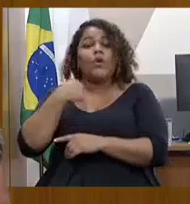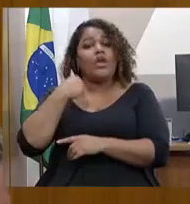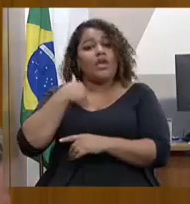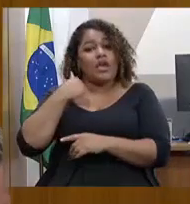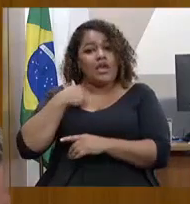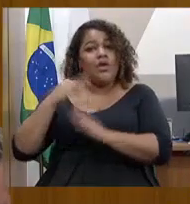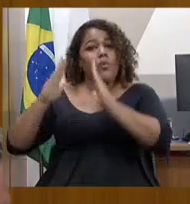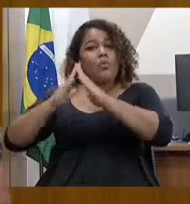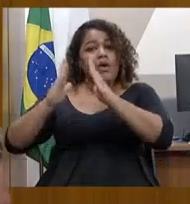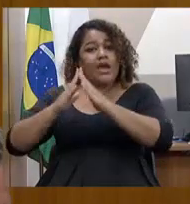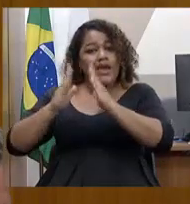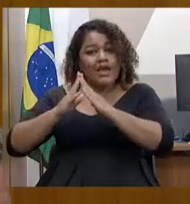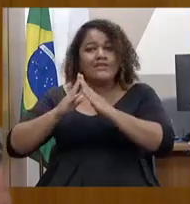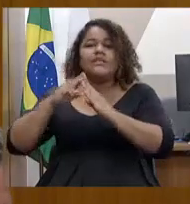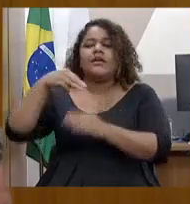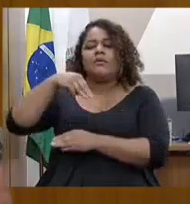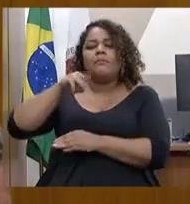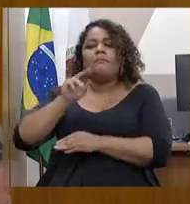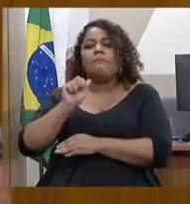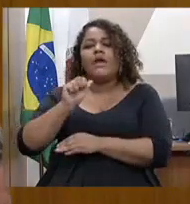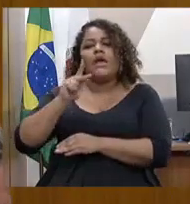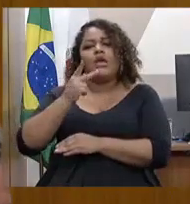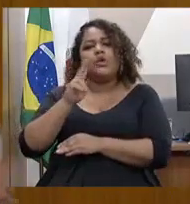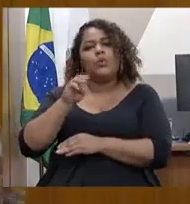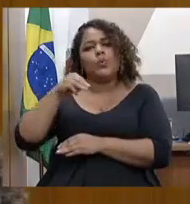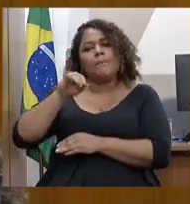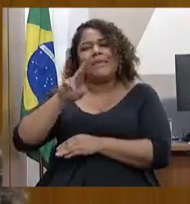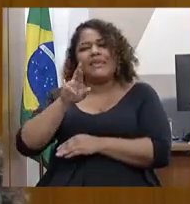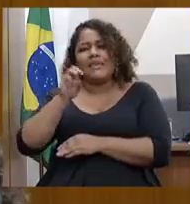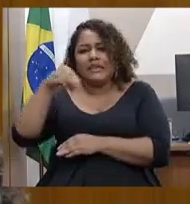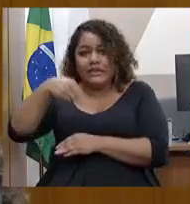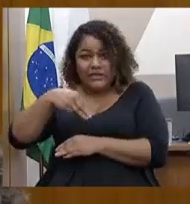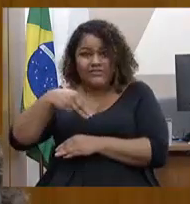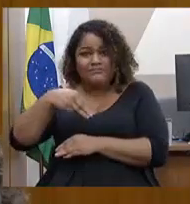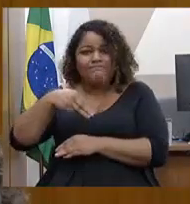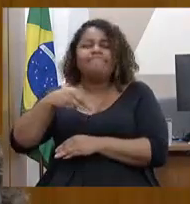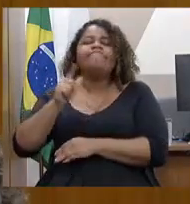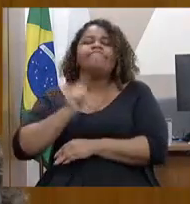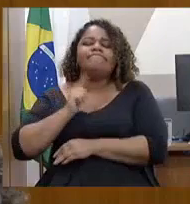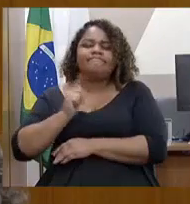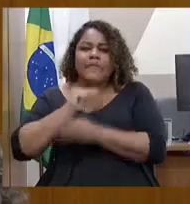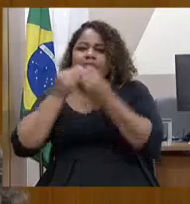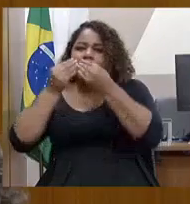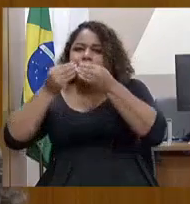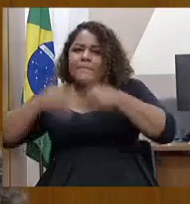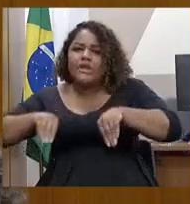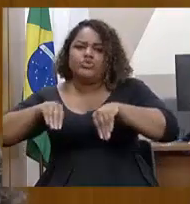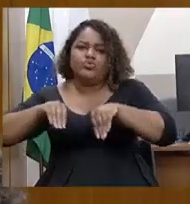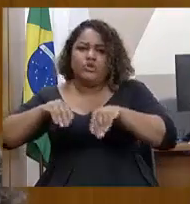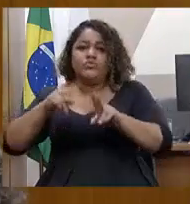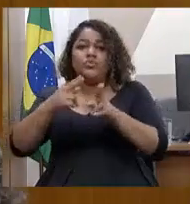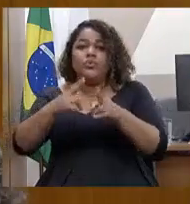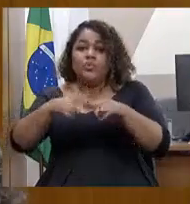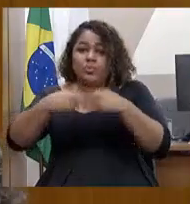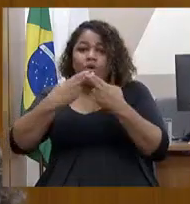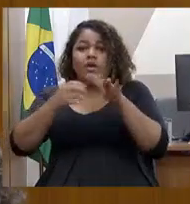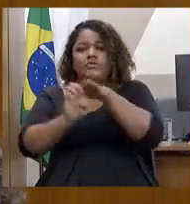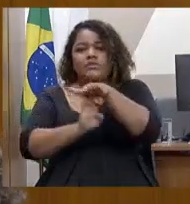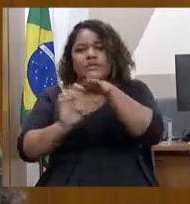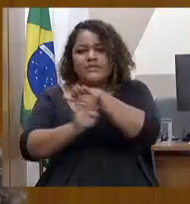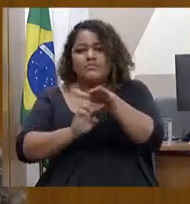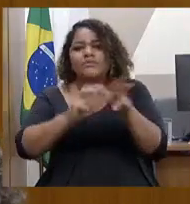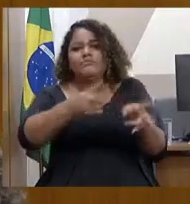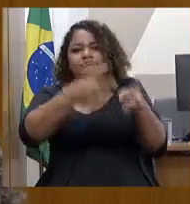sobre tô familiar atingido pela mineração pelo Mineiro e ameaçado pelo mineração de